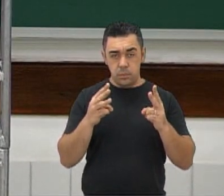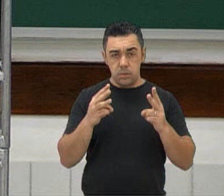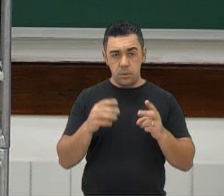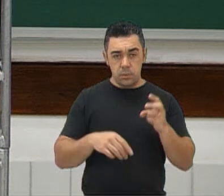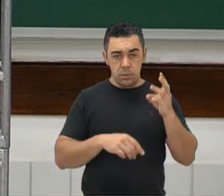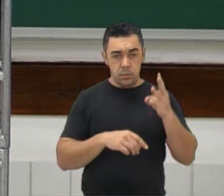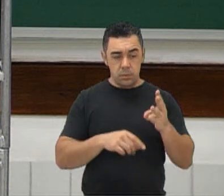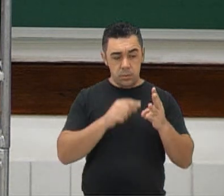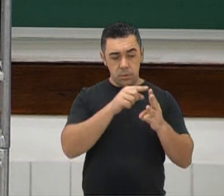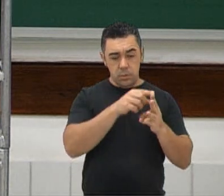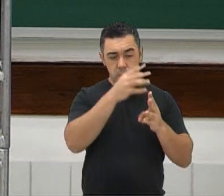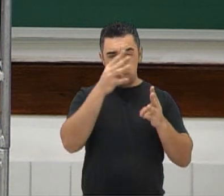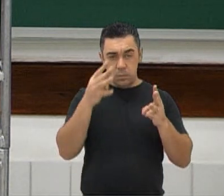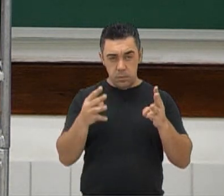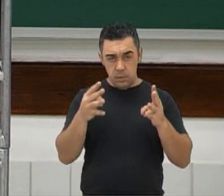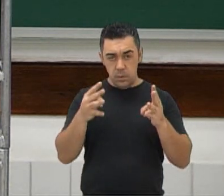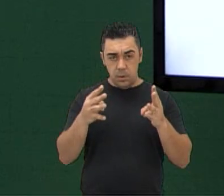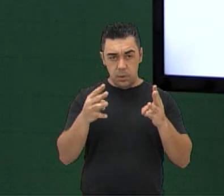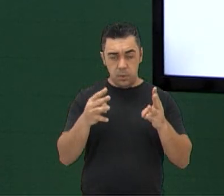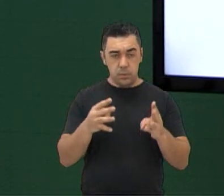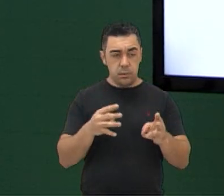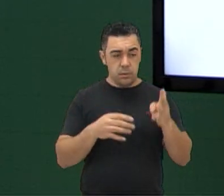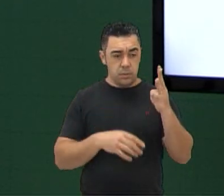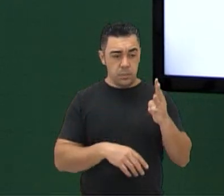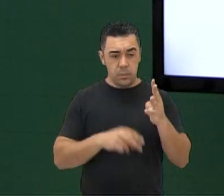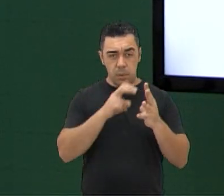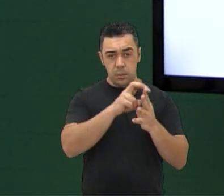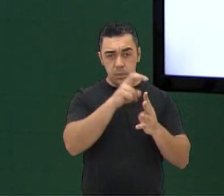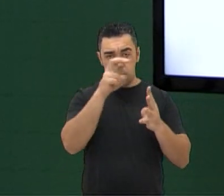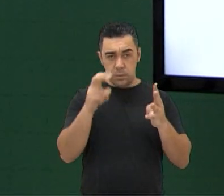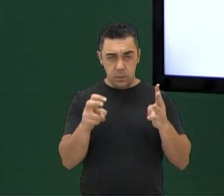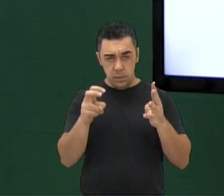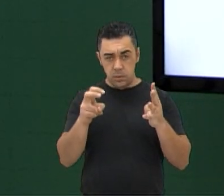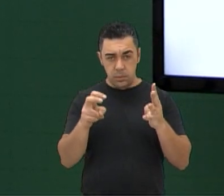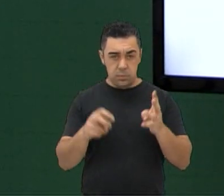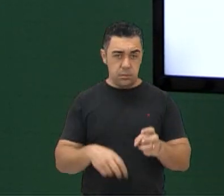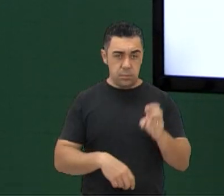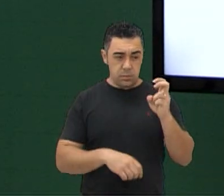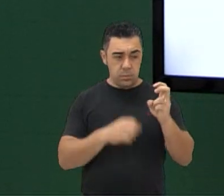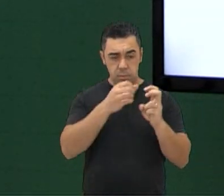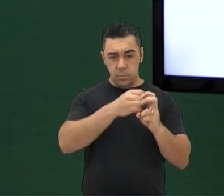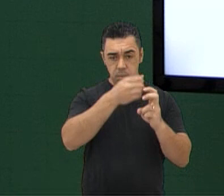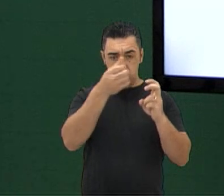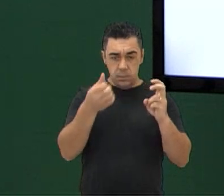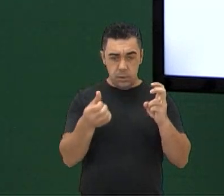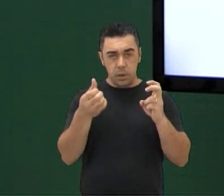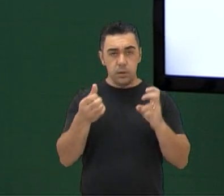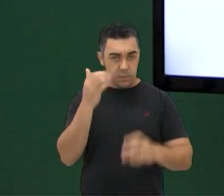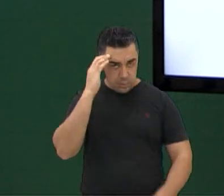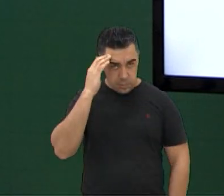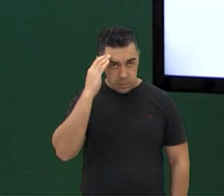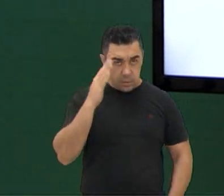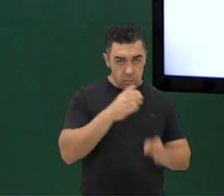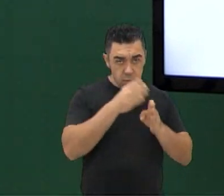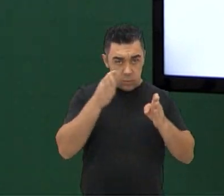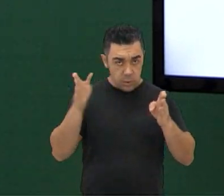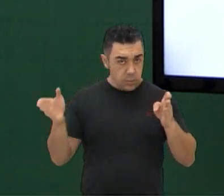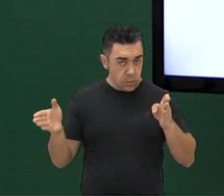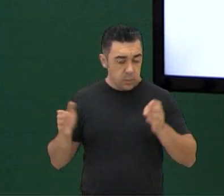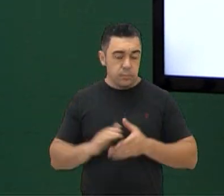vocês qual o sucessor de 3, é o 4. E assim ele vai até a